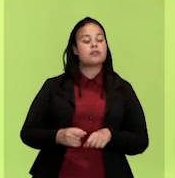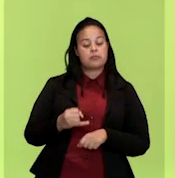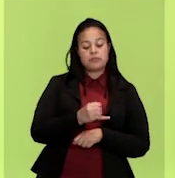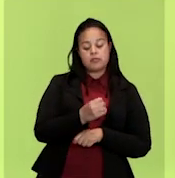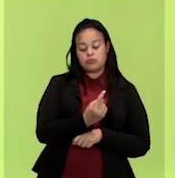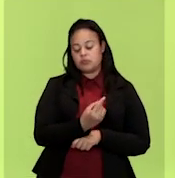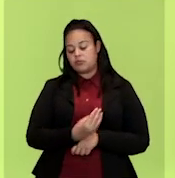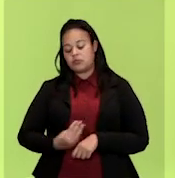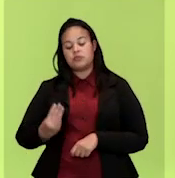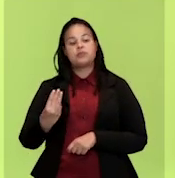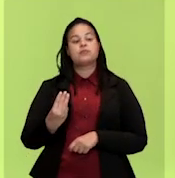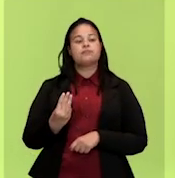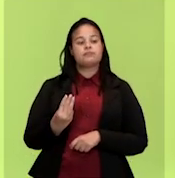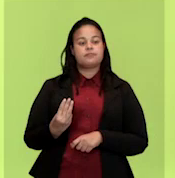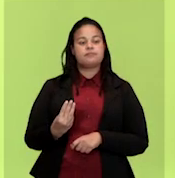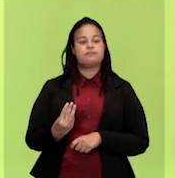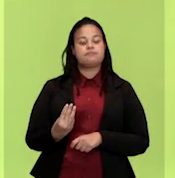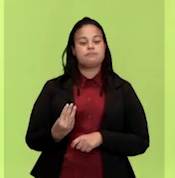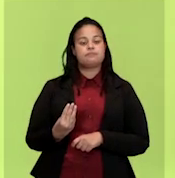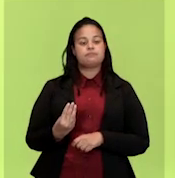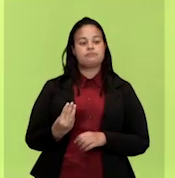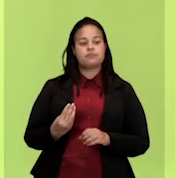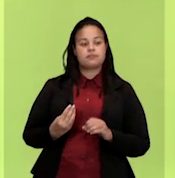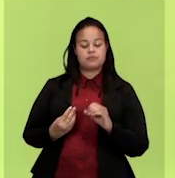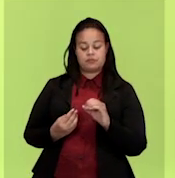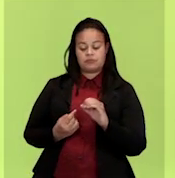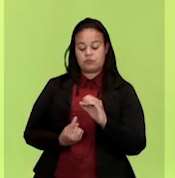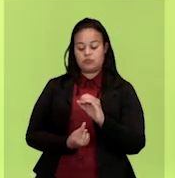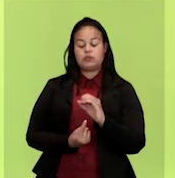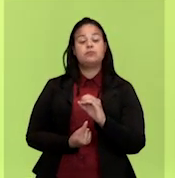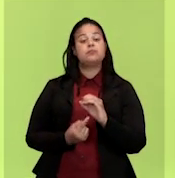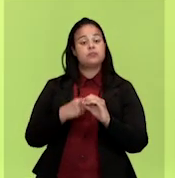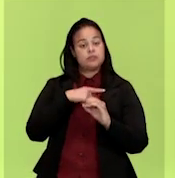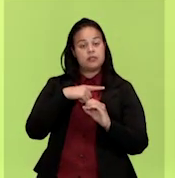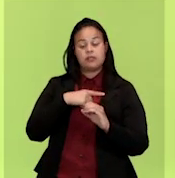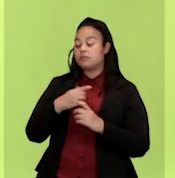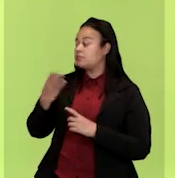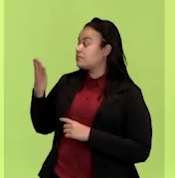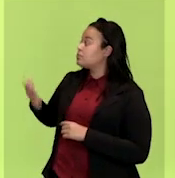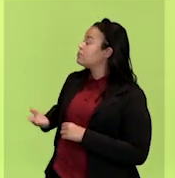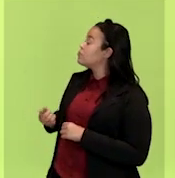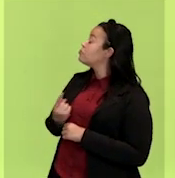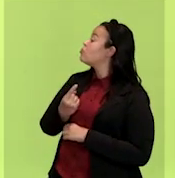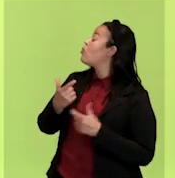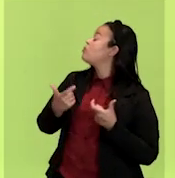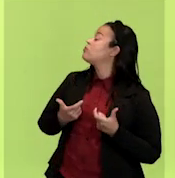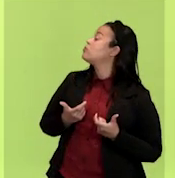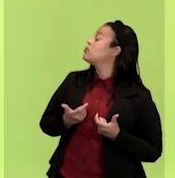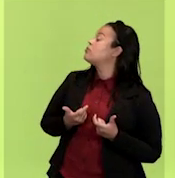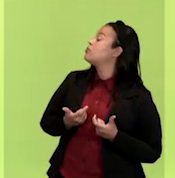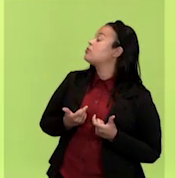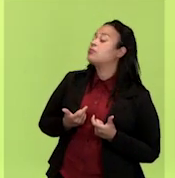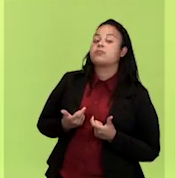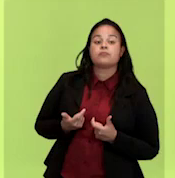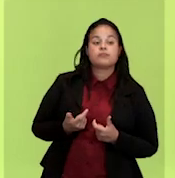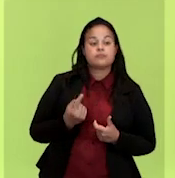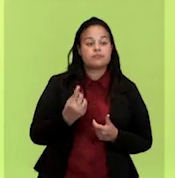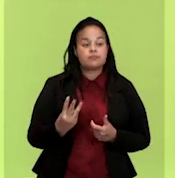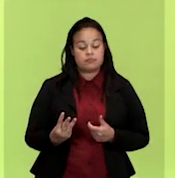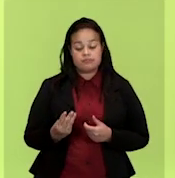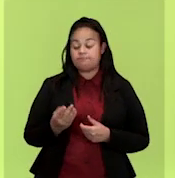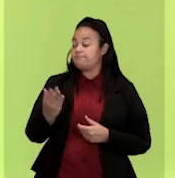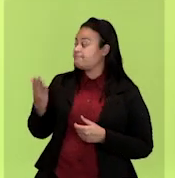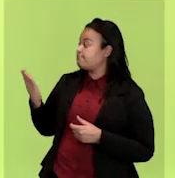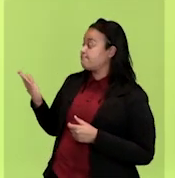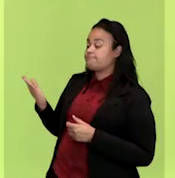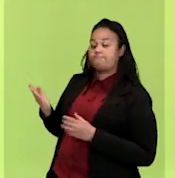aqui. O 0 e 1 está aqui. O 1 e 1/3 está aqui.